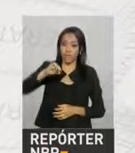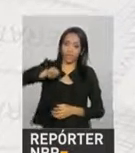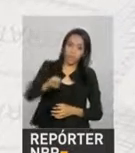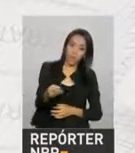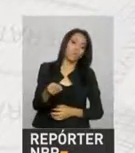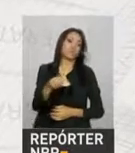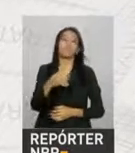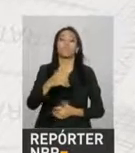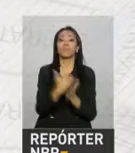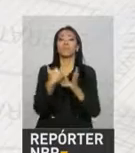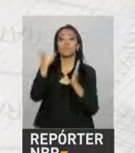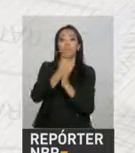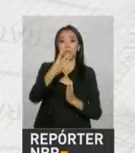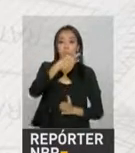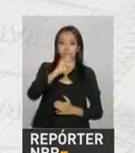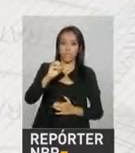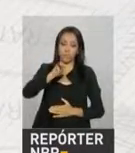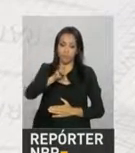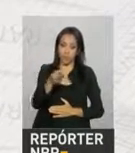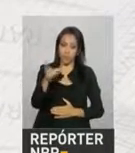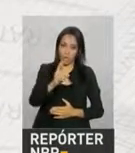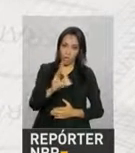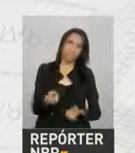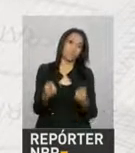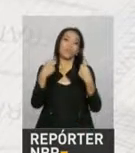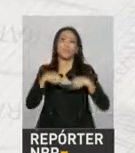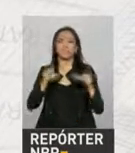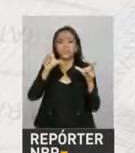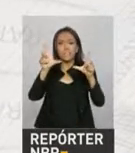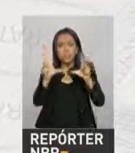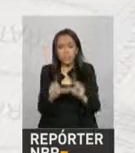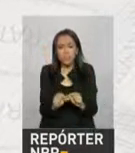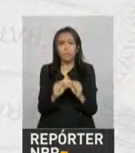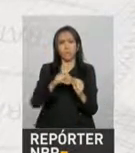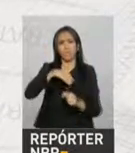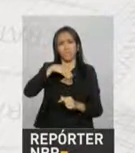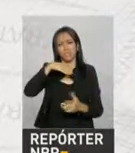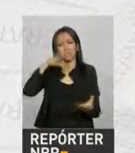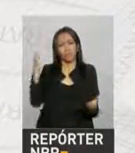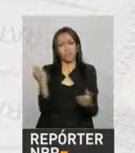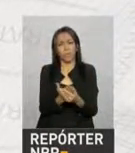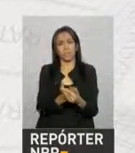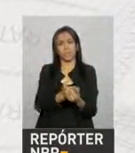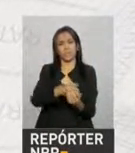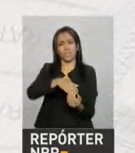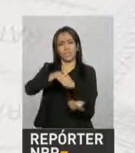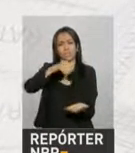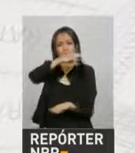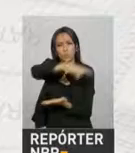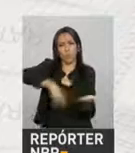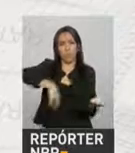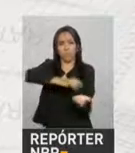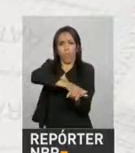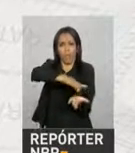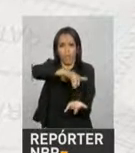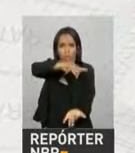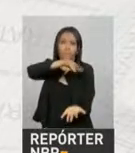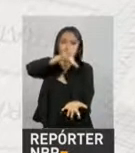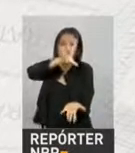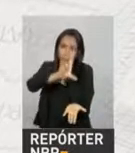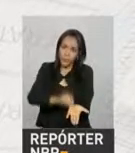300 milhões de reais a simplificação de processos vai diminuir o tempo médio de aprovação de operações